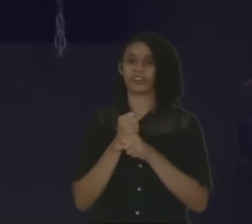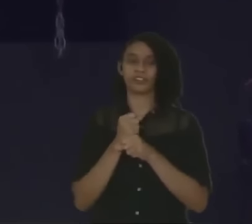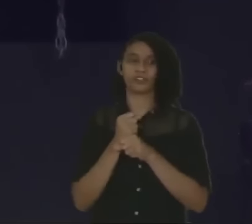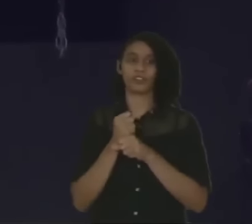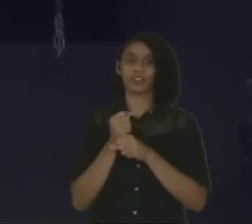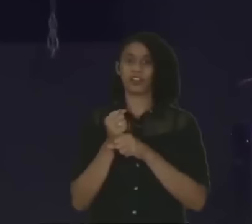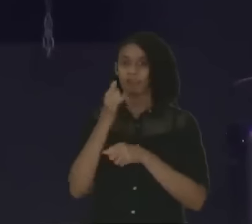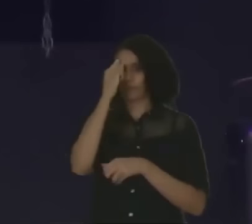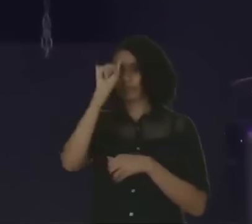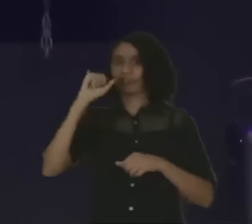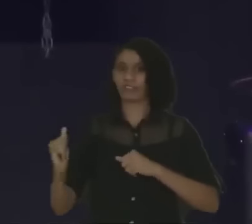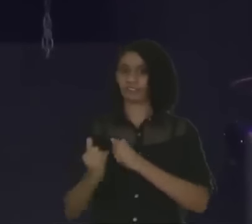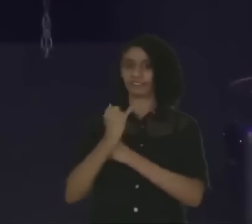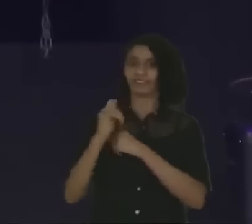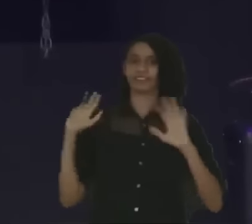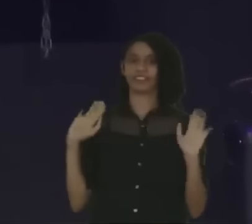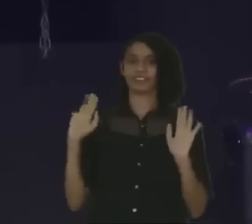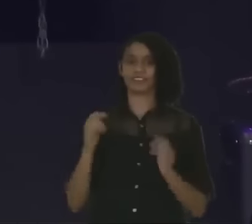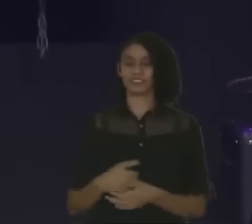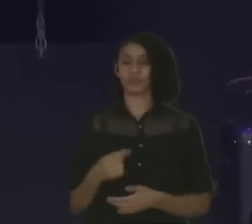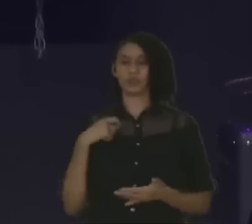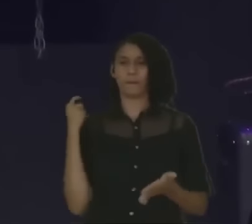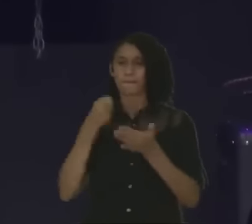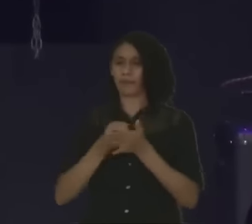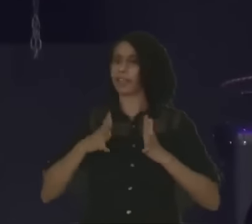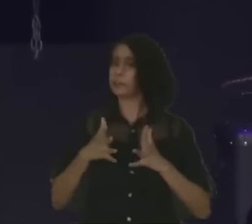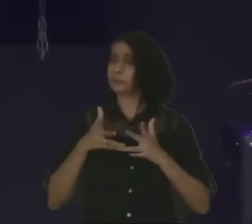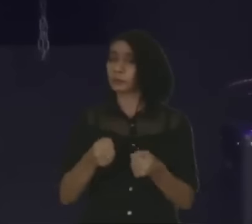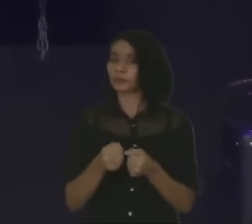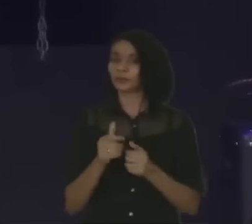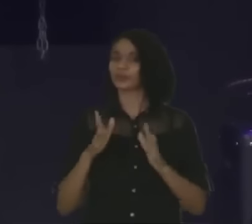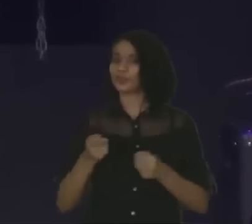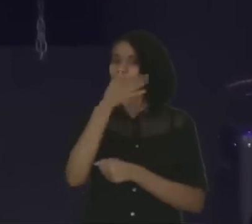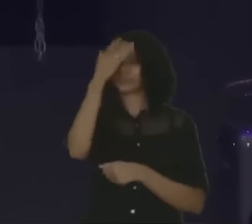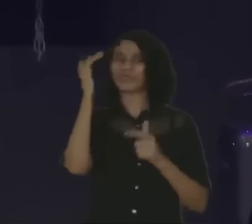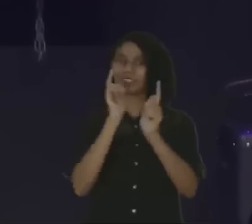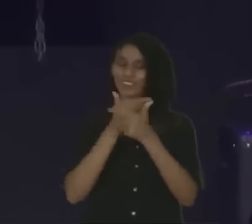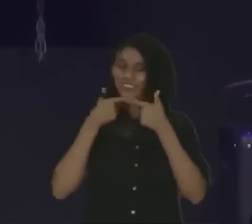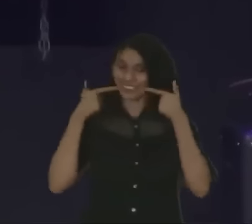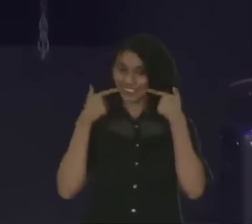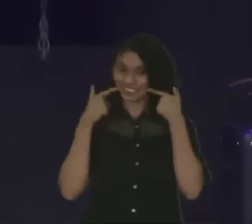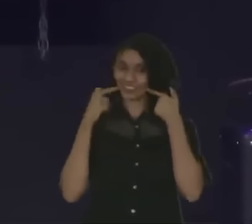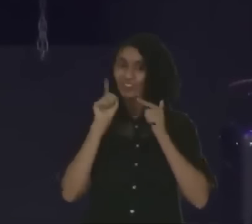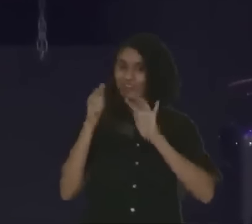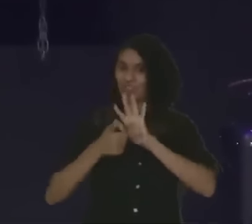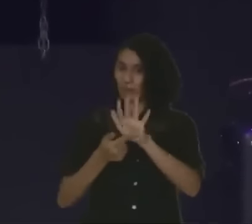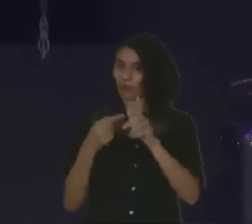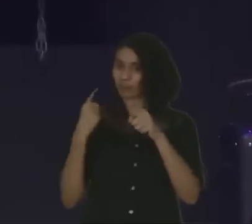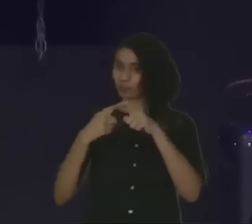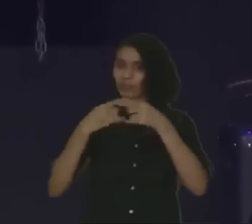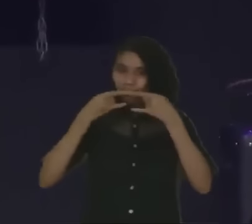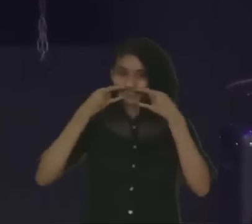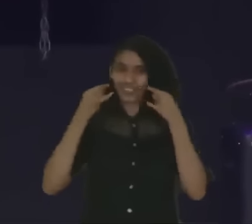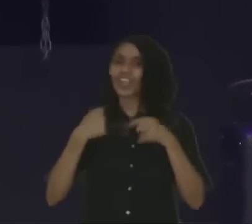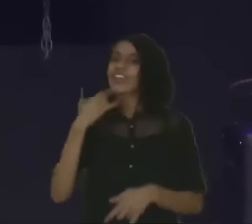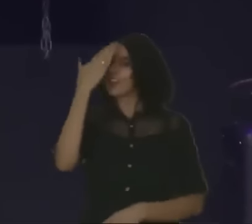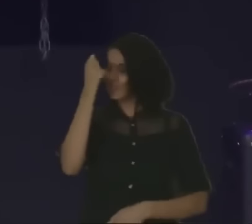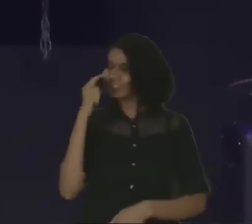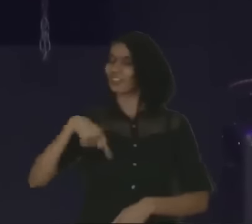ano que vem eu vou quitar minhas dívidas todo mundo que tá rindo que não tá aparecendo por causa da máscara eu sei fez essas